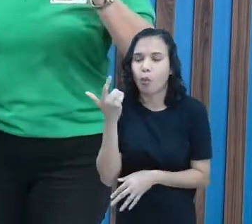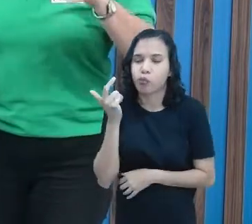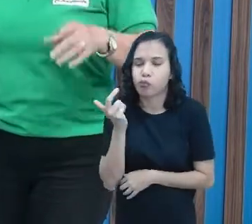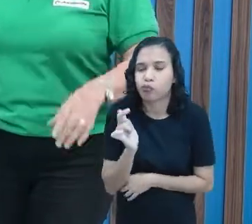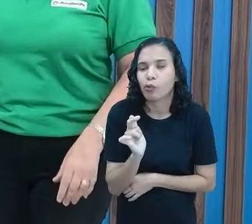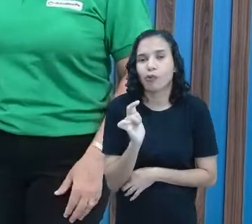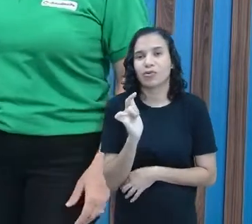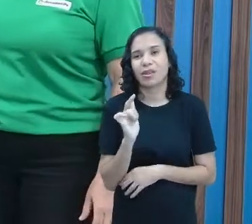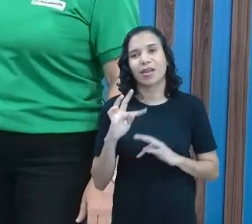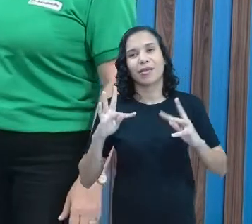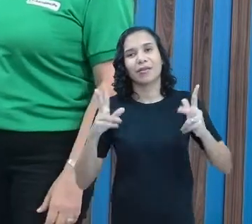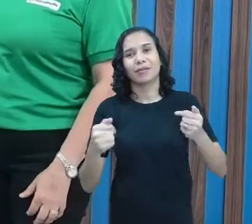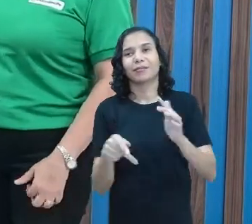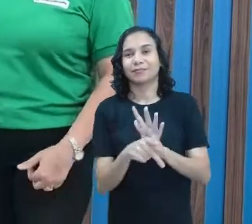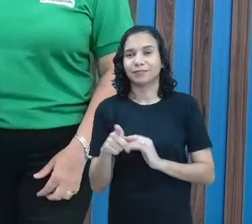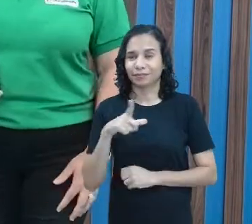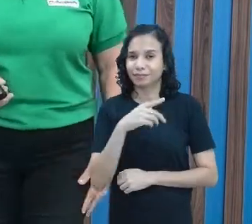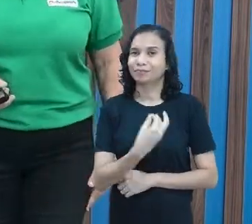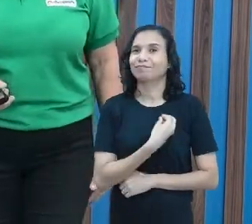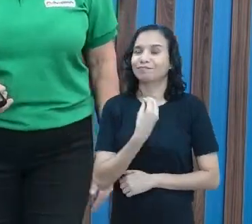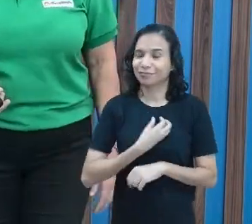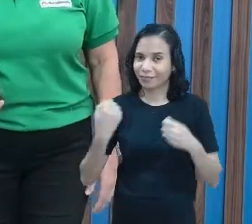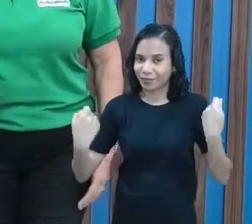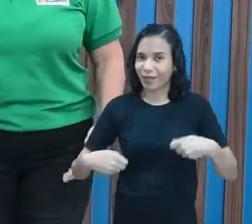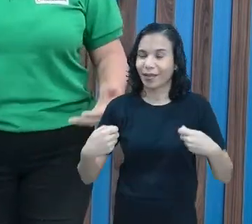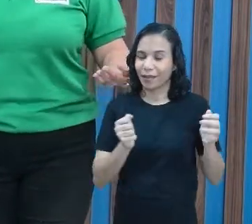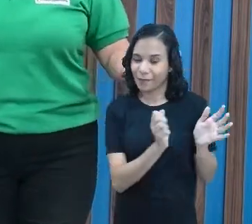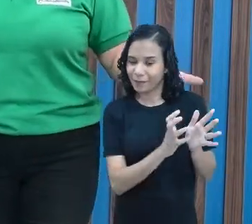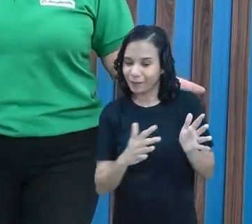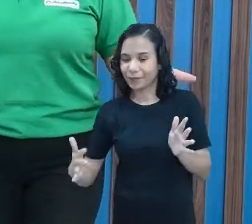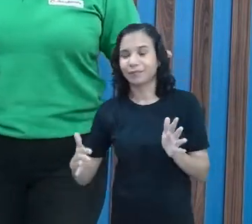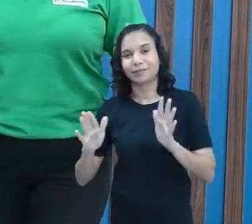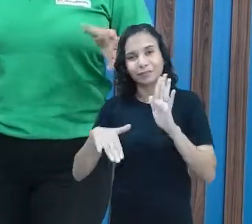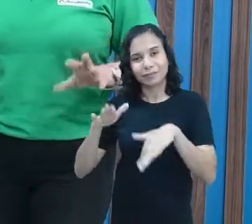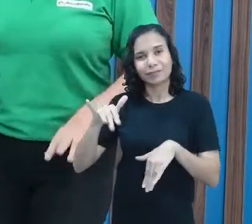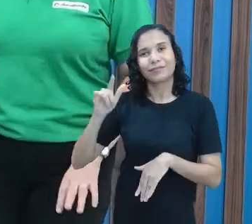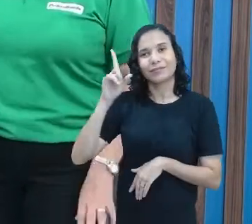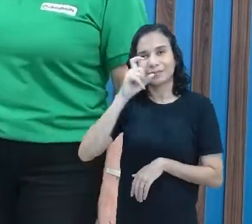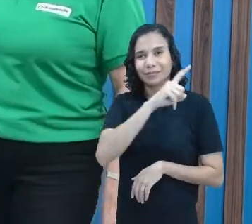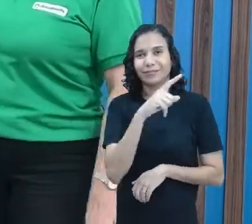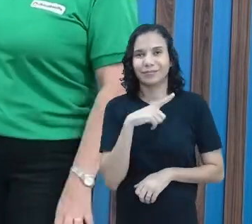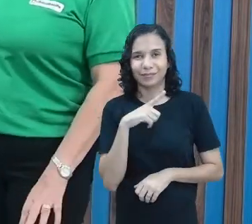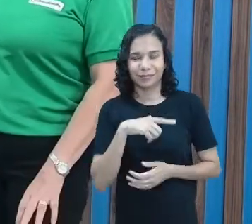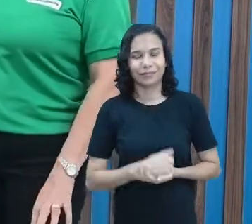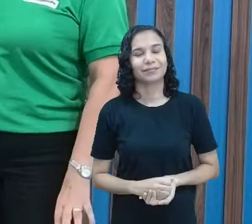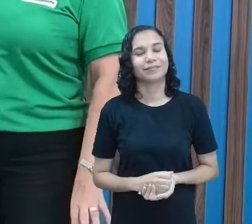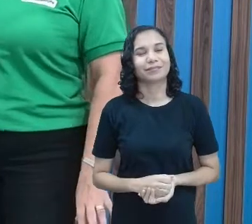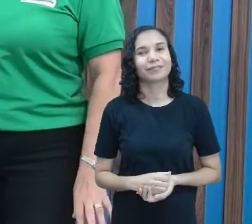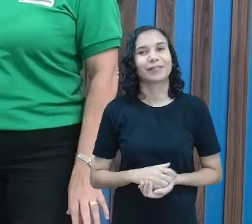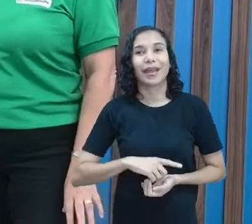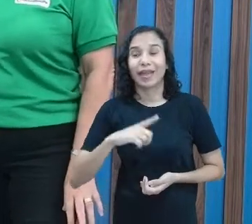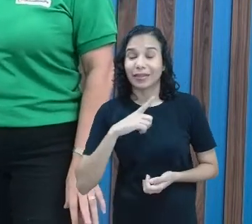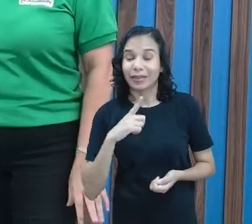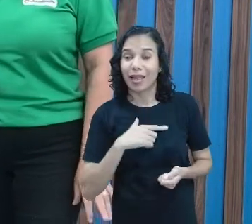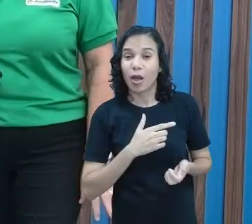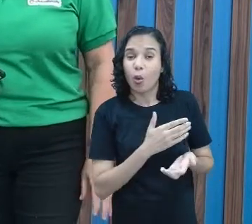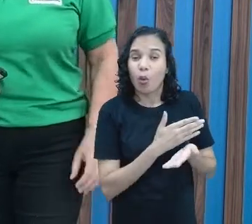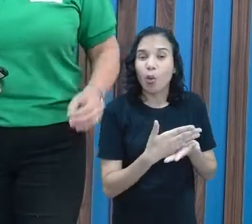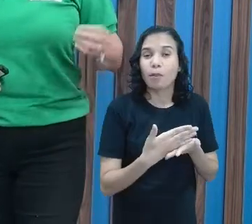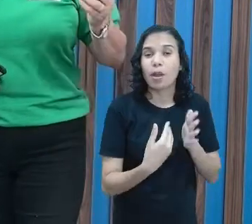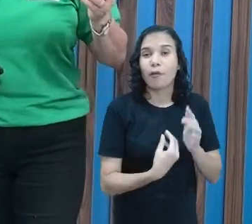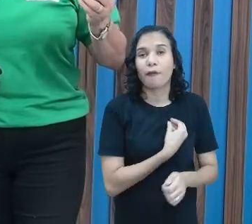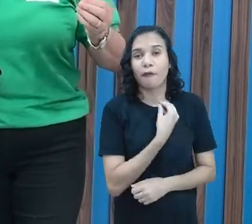mais, todos nós queremos passar por essa fase, mesmo às vezes sendo uma fase difícil. E essas primeiras fases,